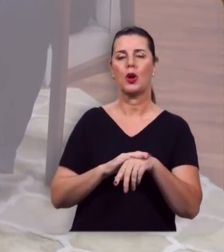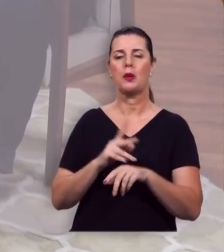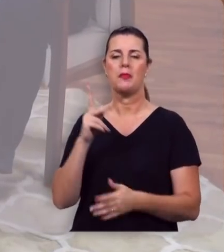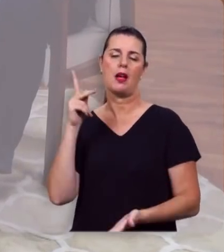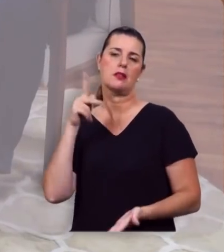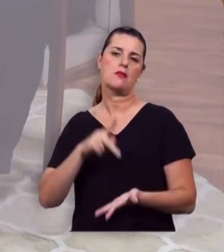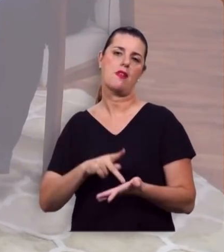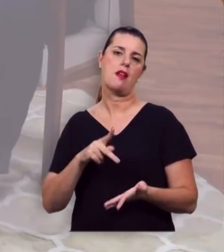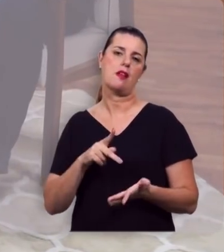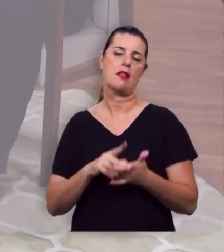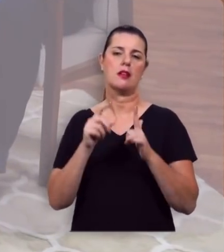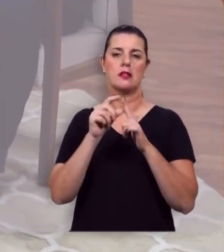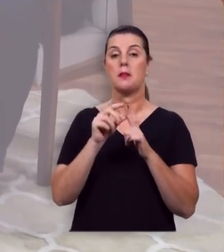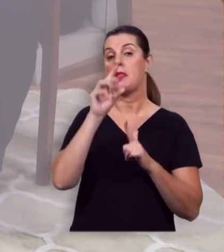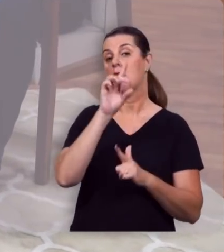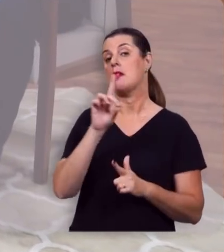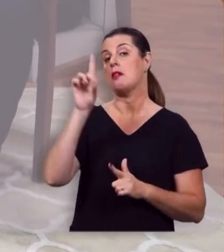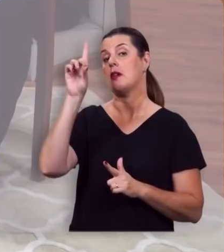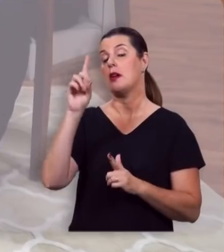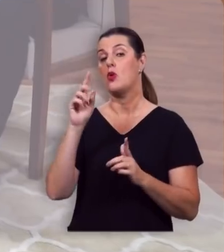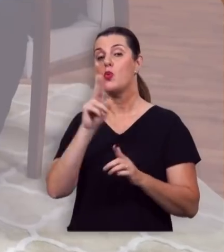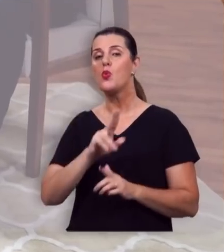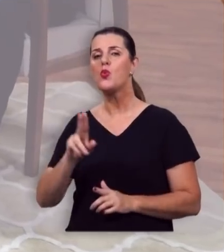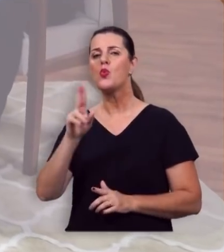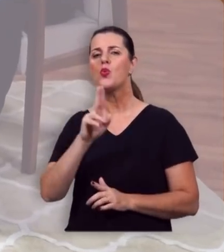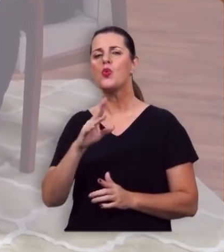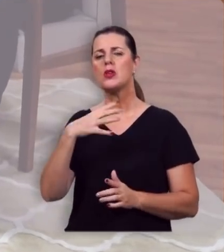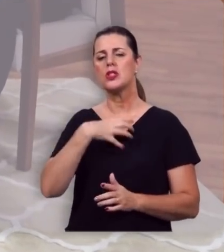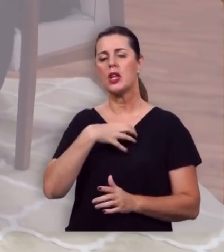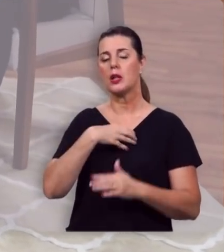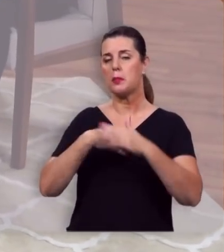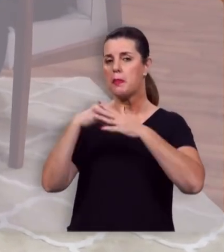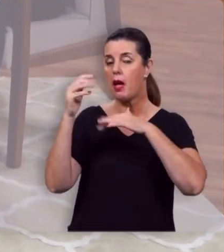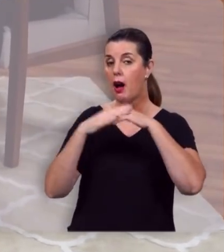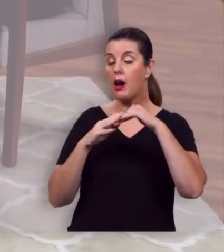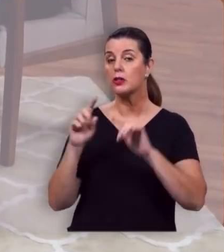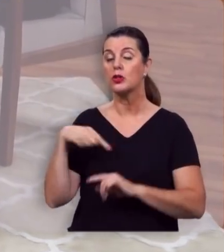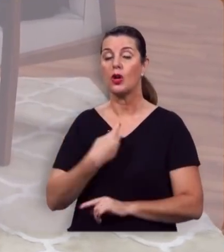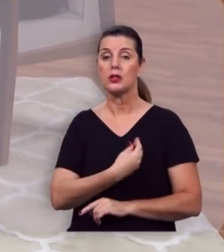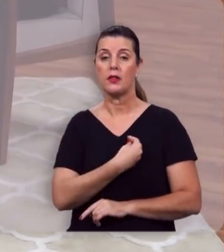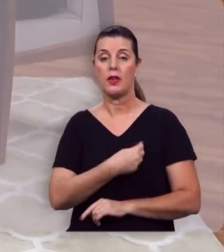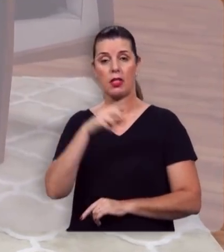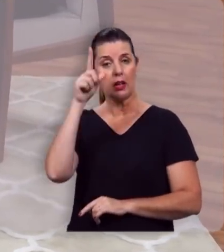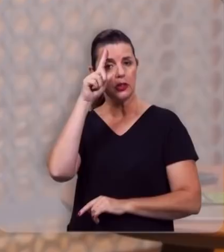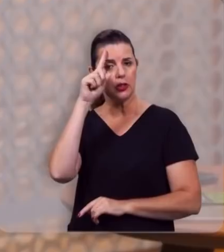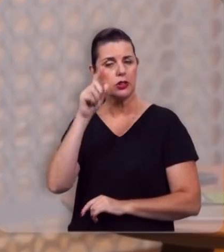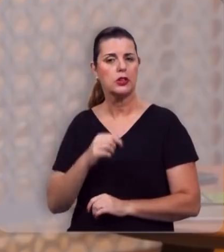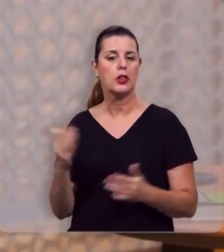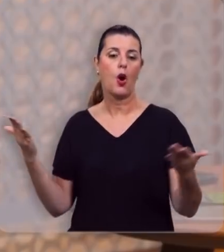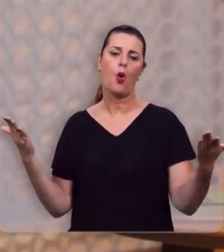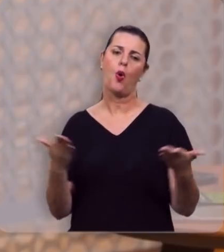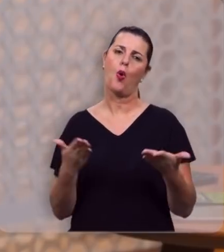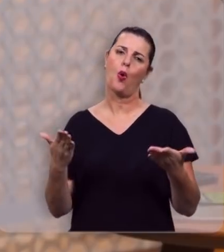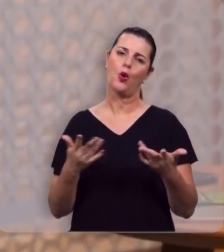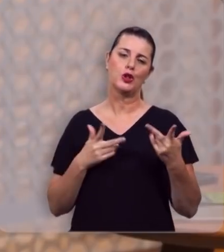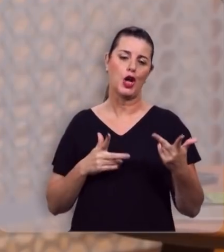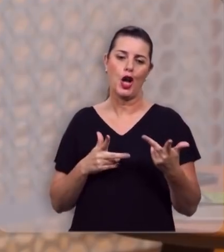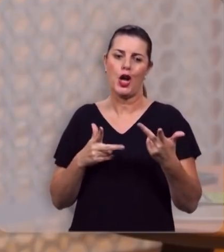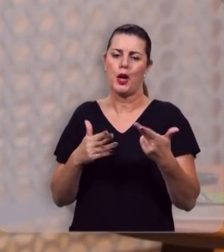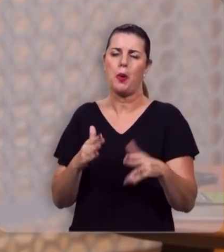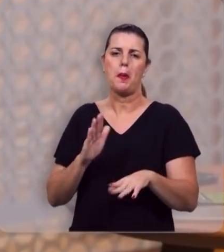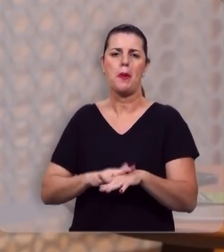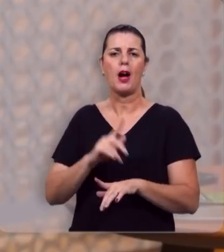as verdades das Escrituras aplicadas de maneira prática ao nosso dia a dia. E hoje, como não poderia ser